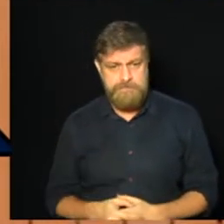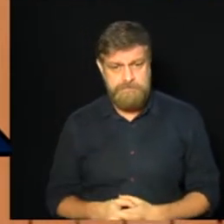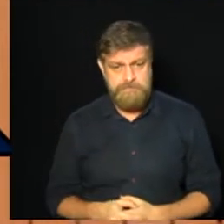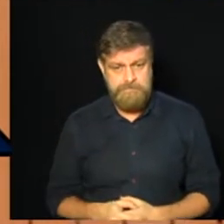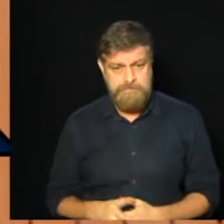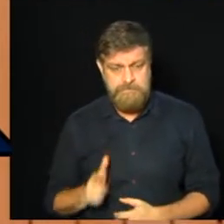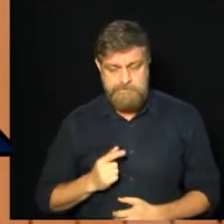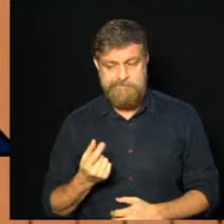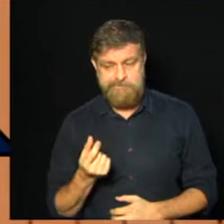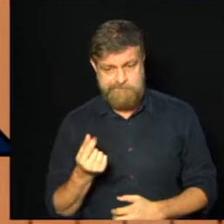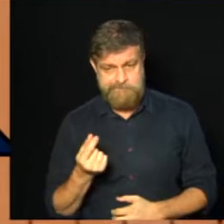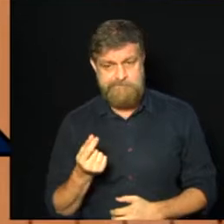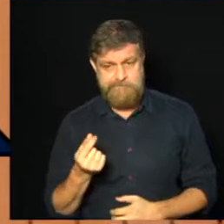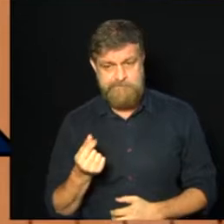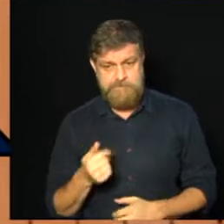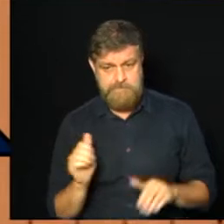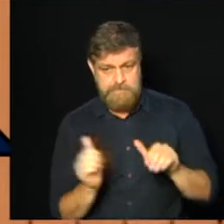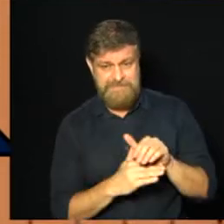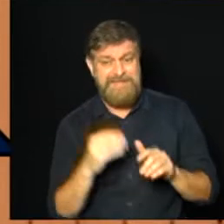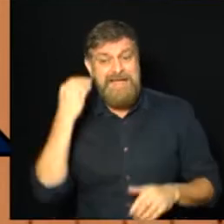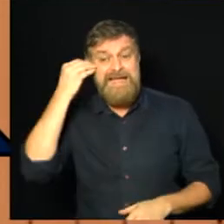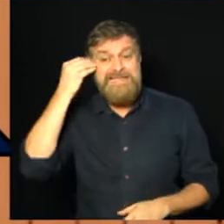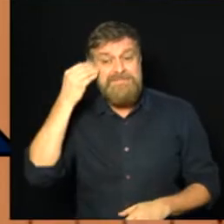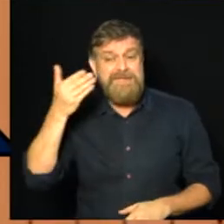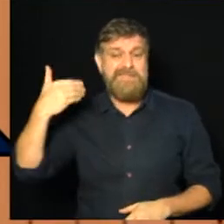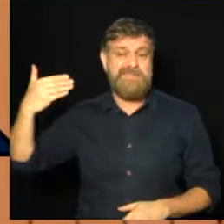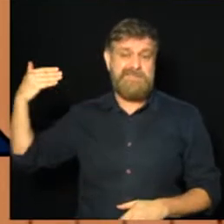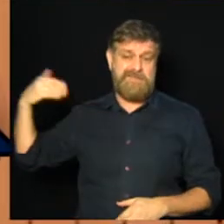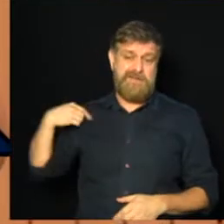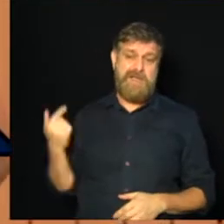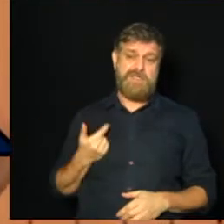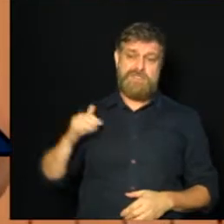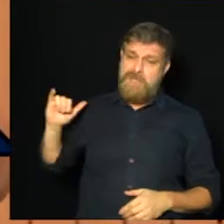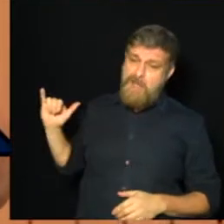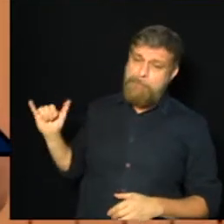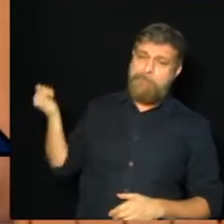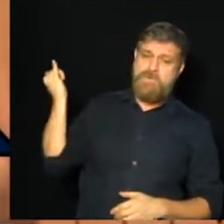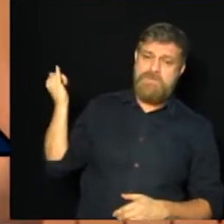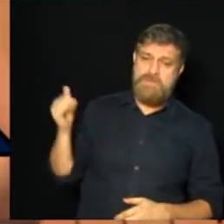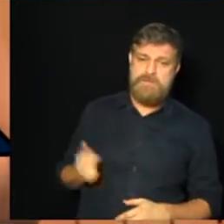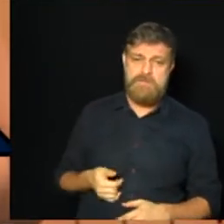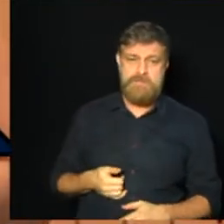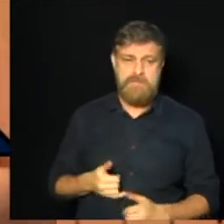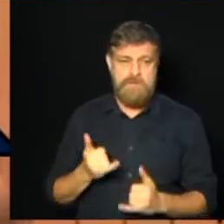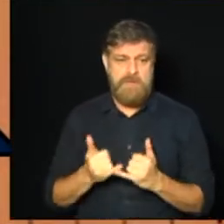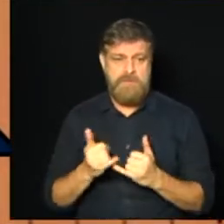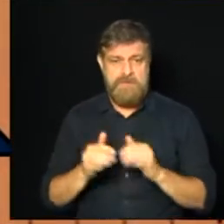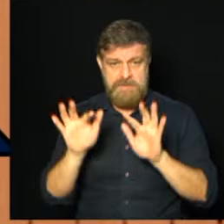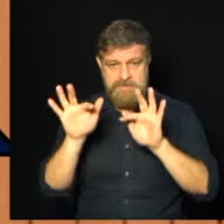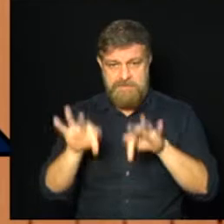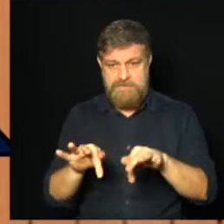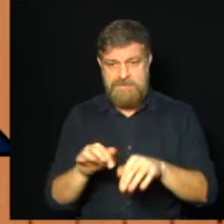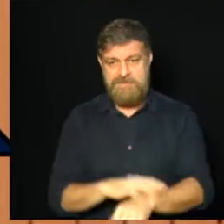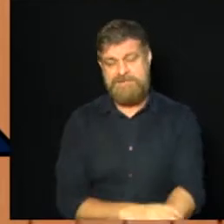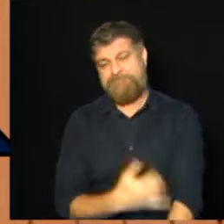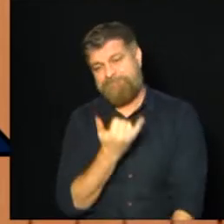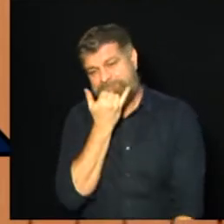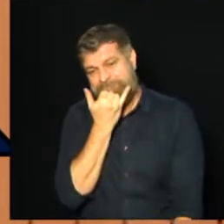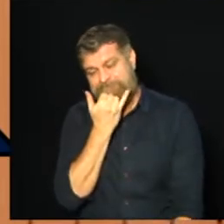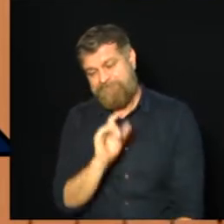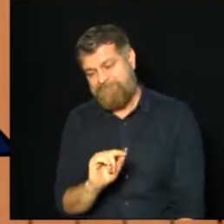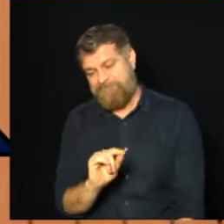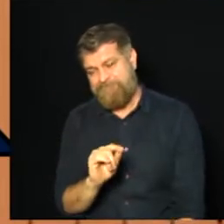saldo em termos das experiências que nós temos. Então, já caminhando para o final,